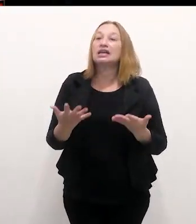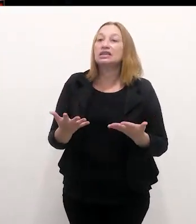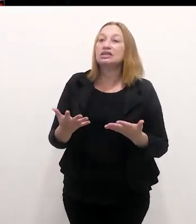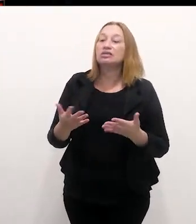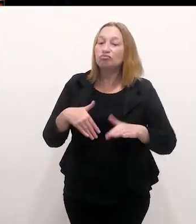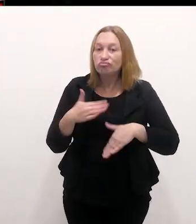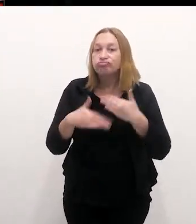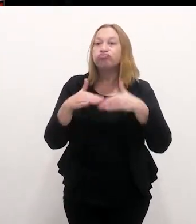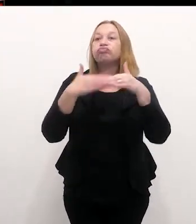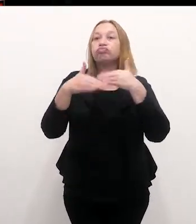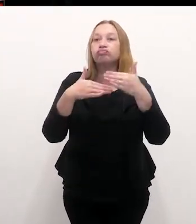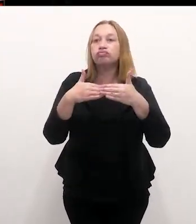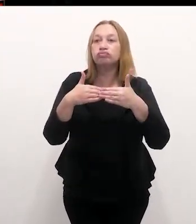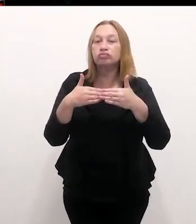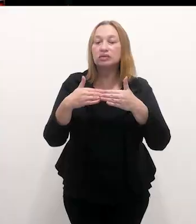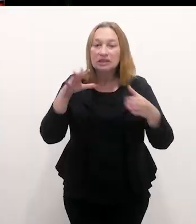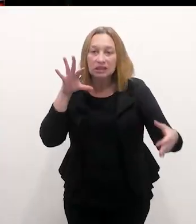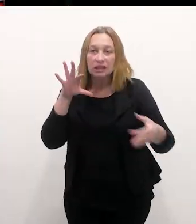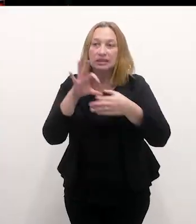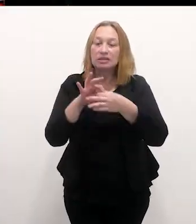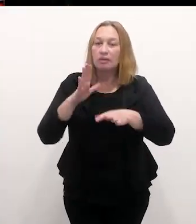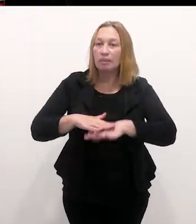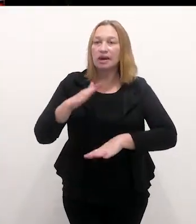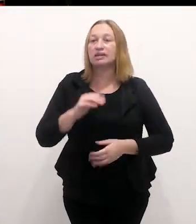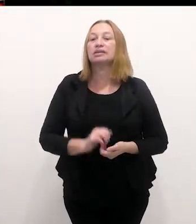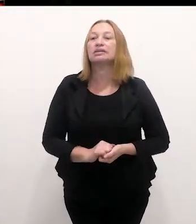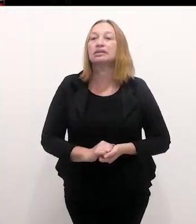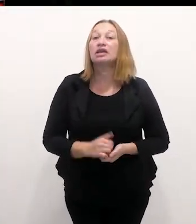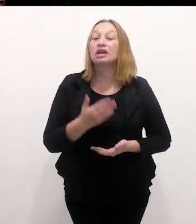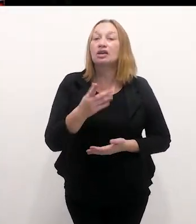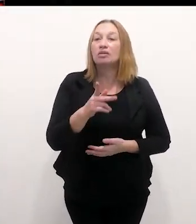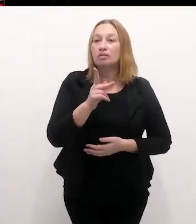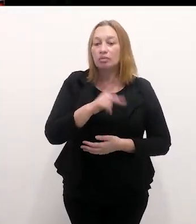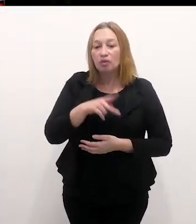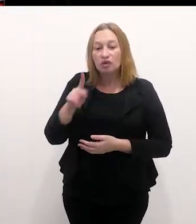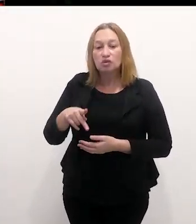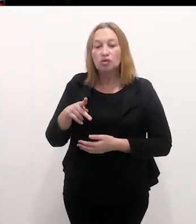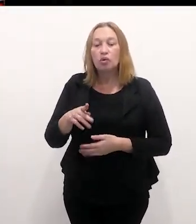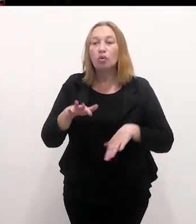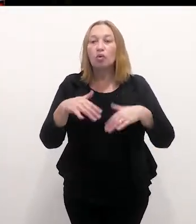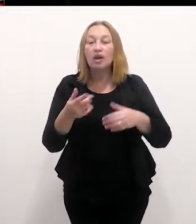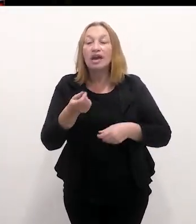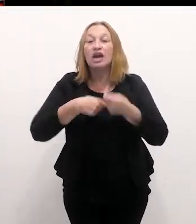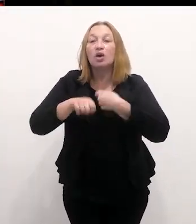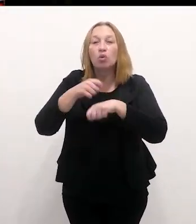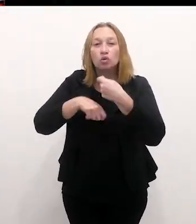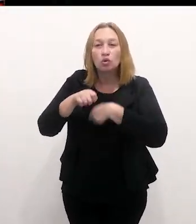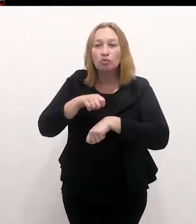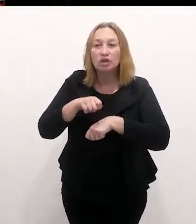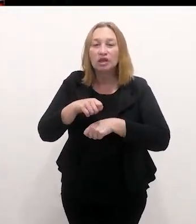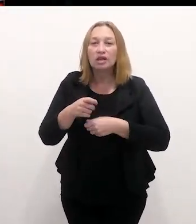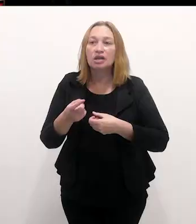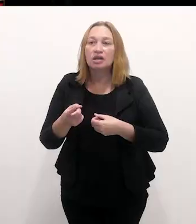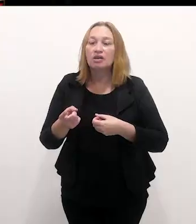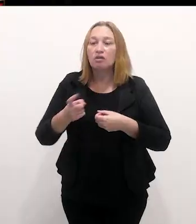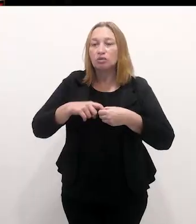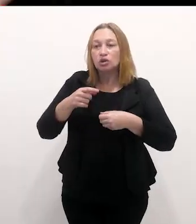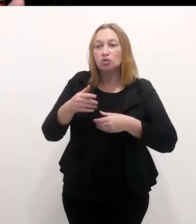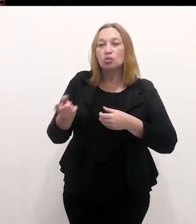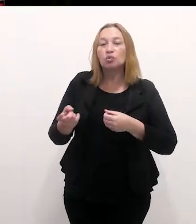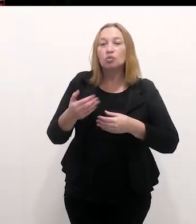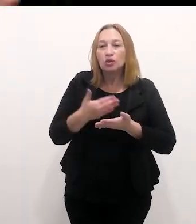a necessidade, inclusive, do desenvolvimento e da maior integração em relação a isso. E aí, professor Busanello, essa questão da economia,